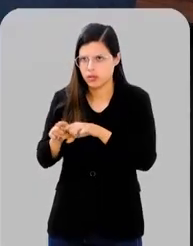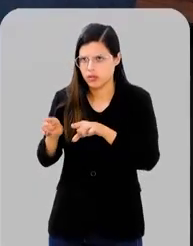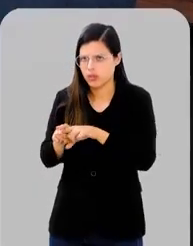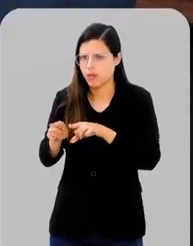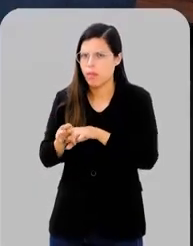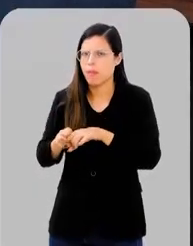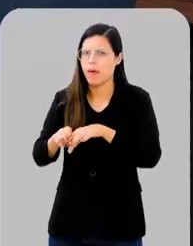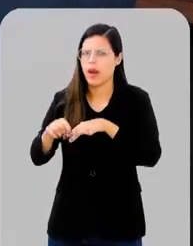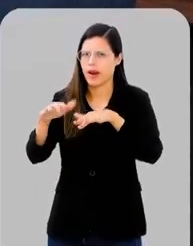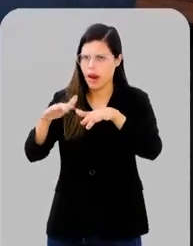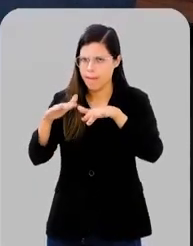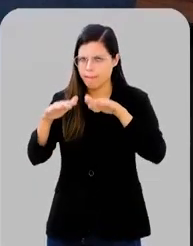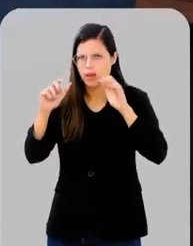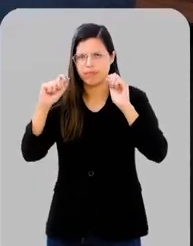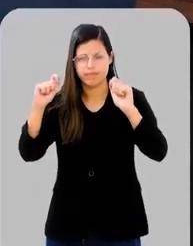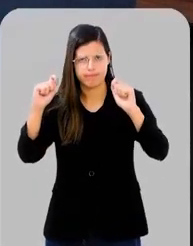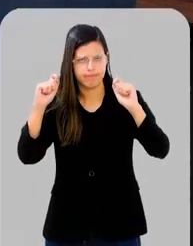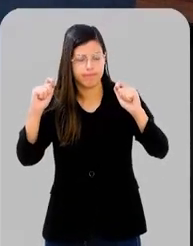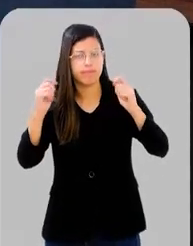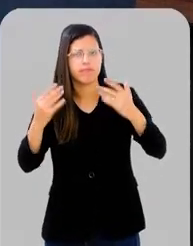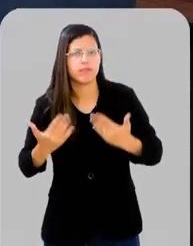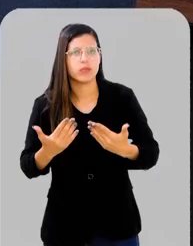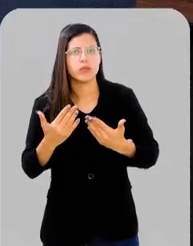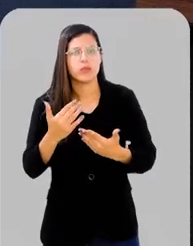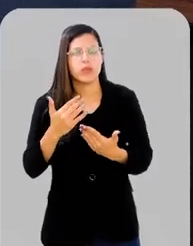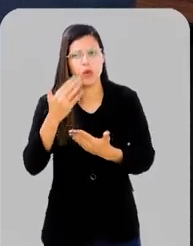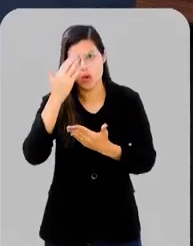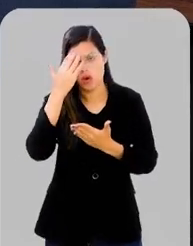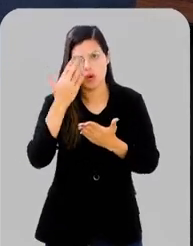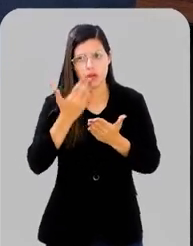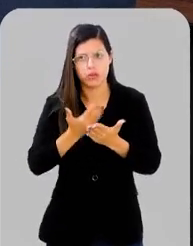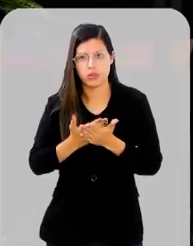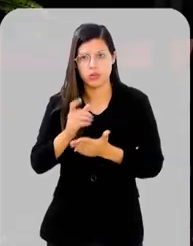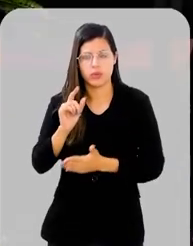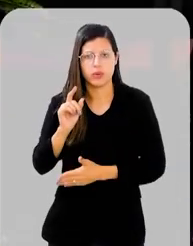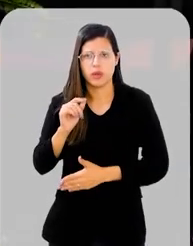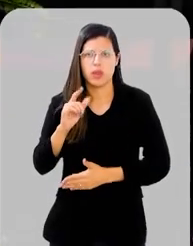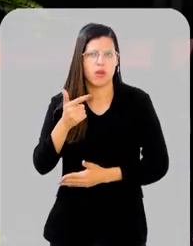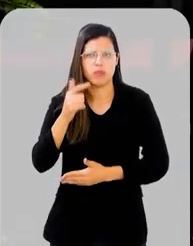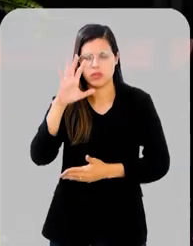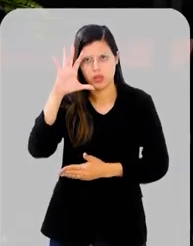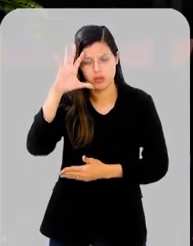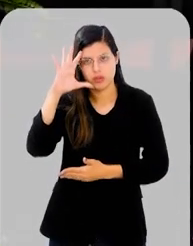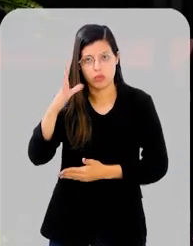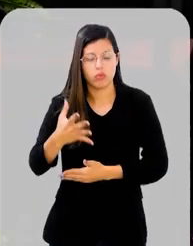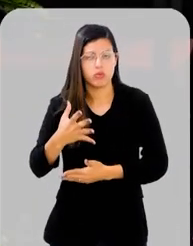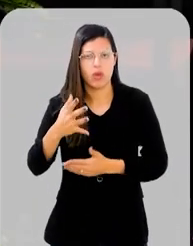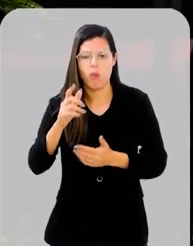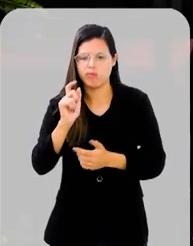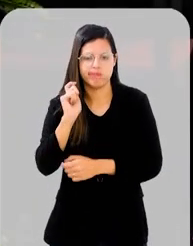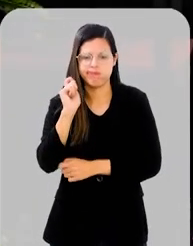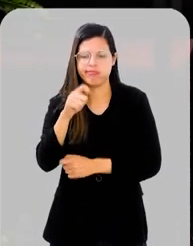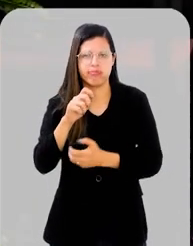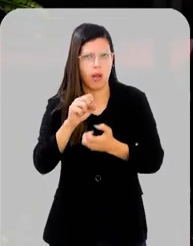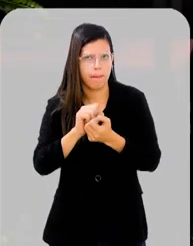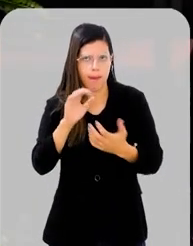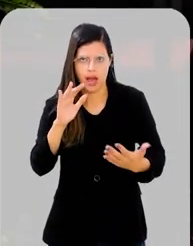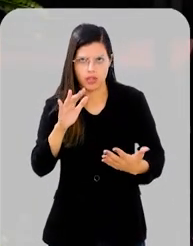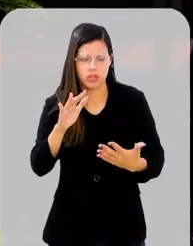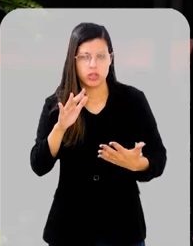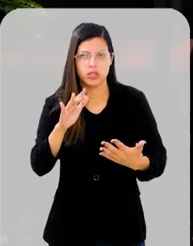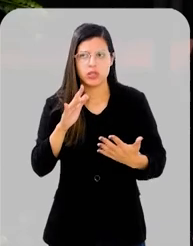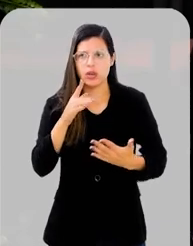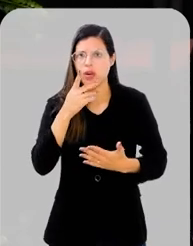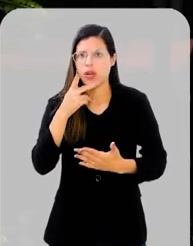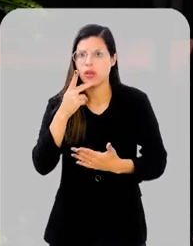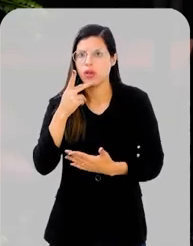de caminhadas caminhadas manifestações e eu acho o seguinte também né não existe solução mágica Luzia eu eu falo isso muito